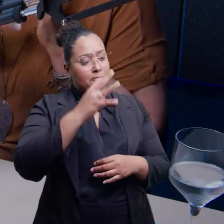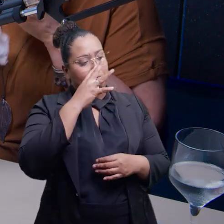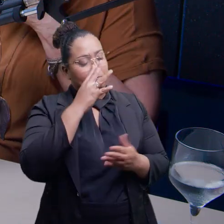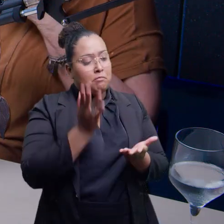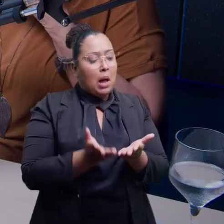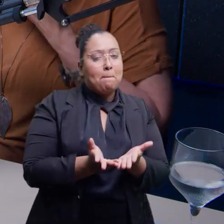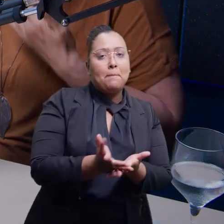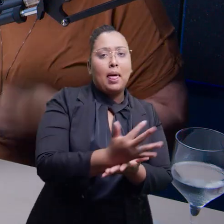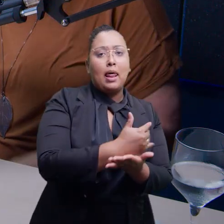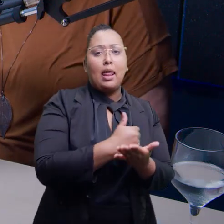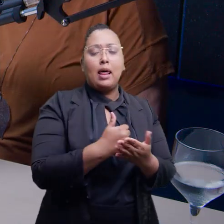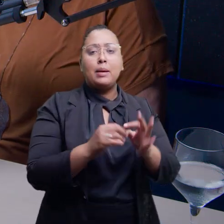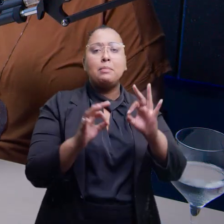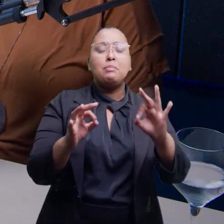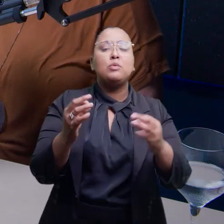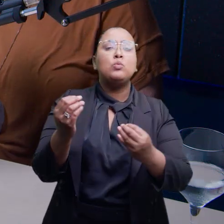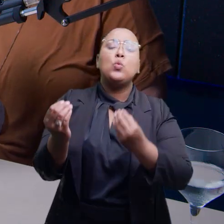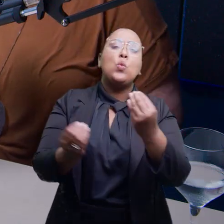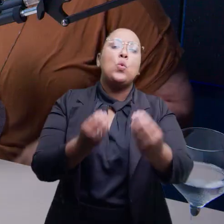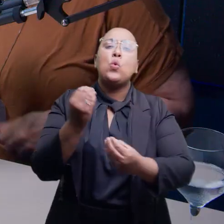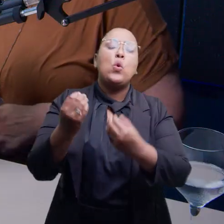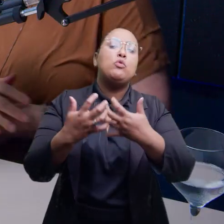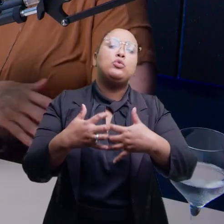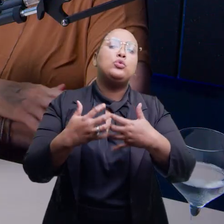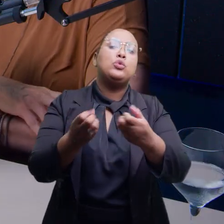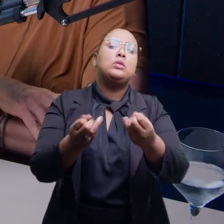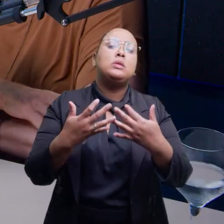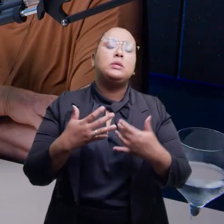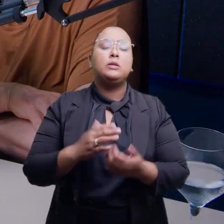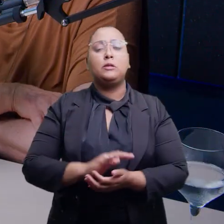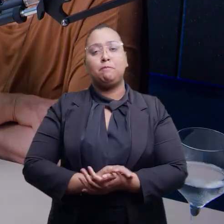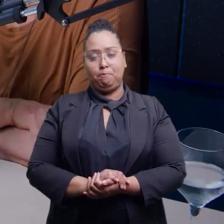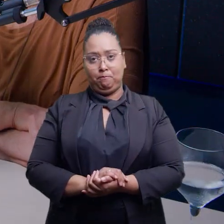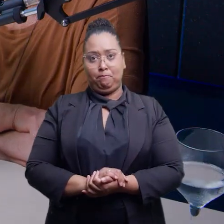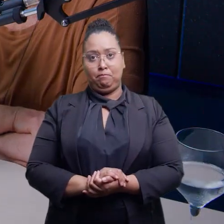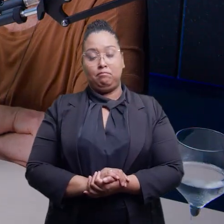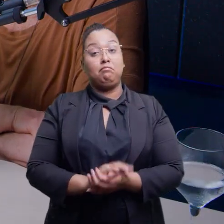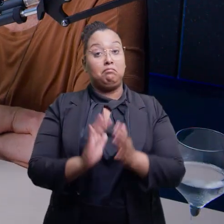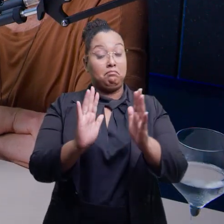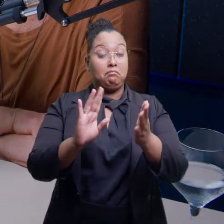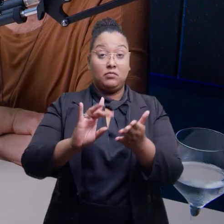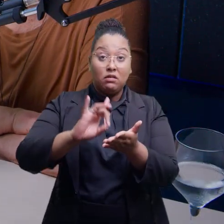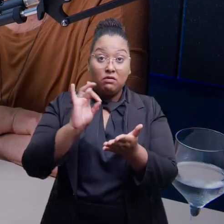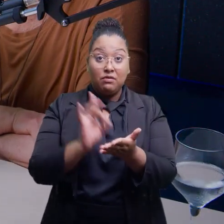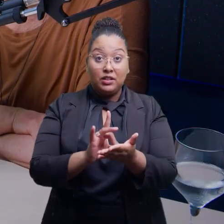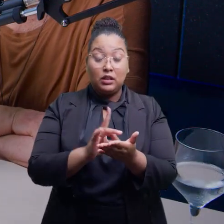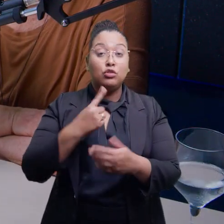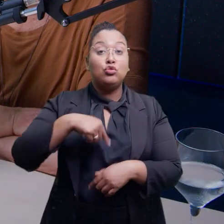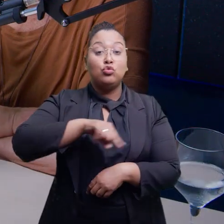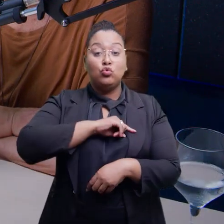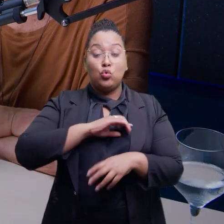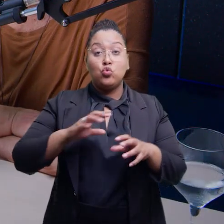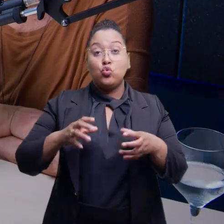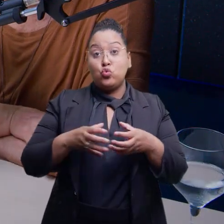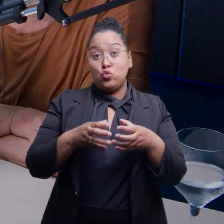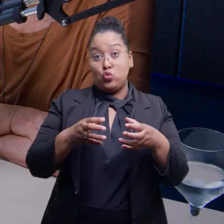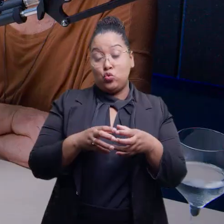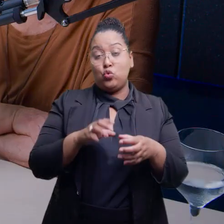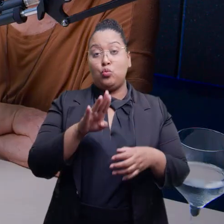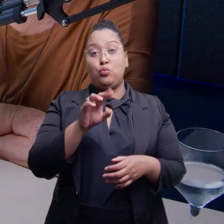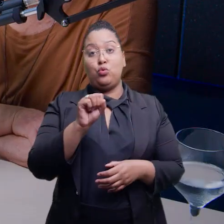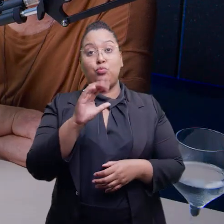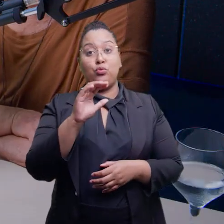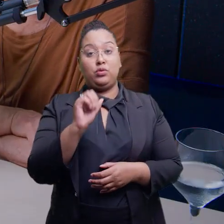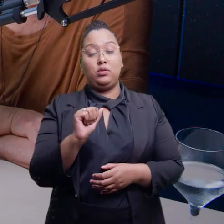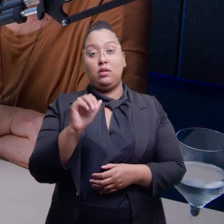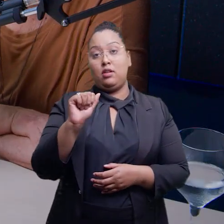adolescentes, assim, em termos práticos, né? Como que funciona? Olha, na prática, a gente está fazendo o seguinte no nosso programa